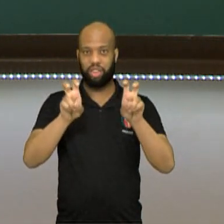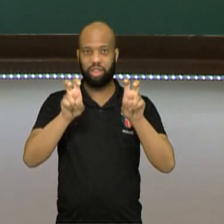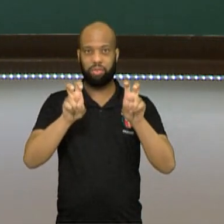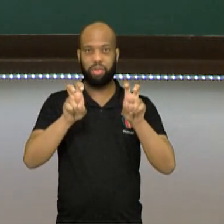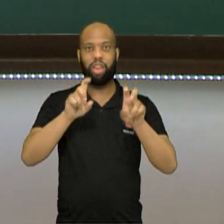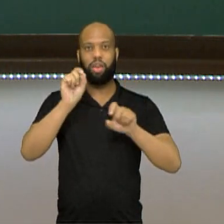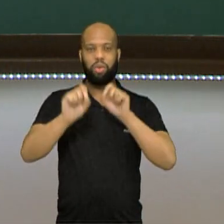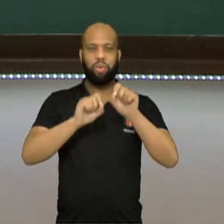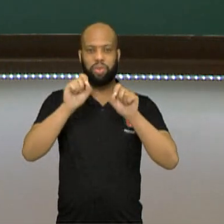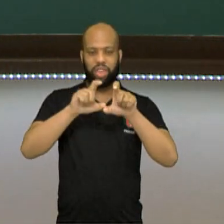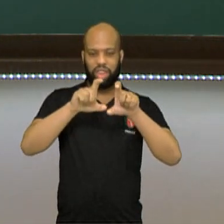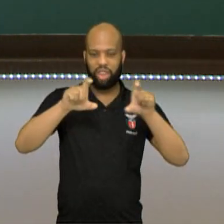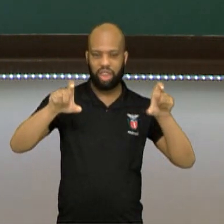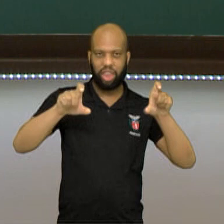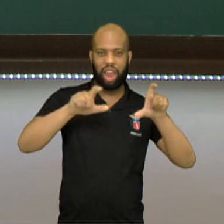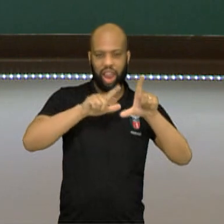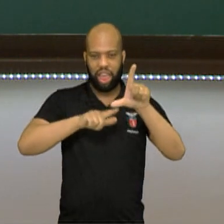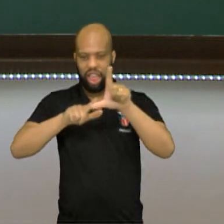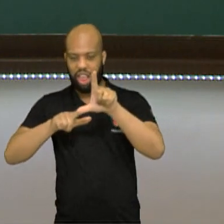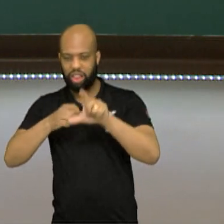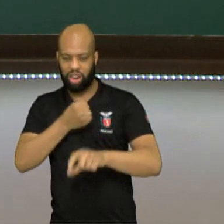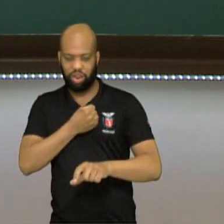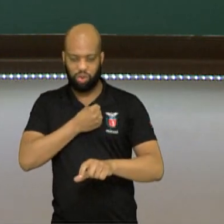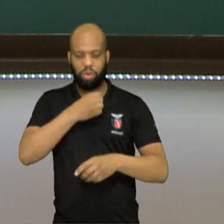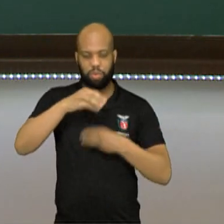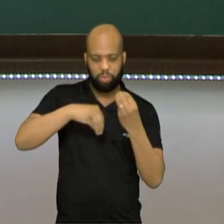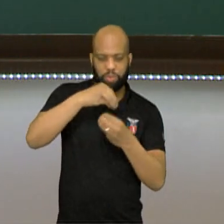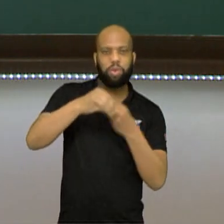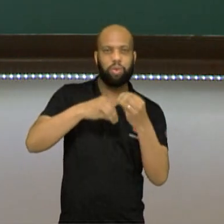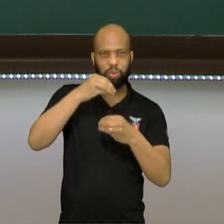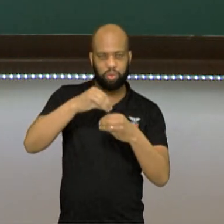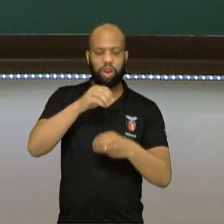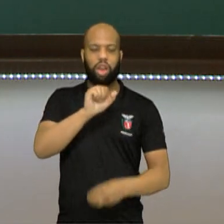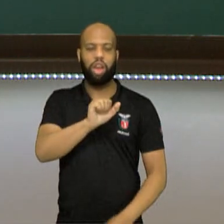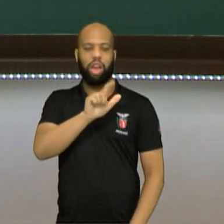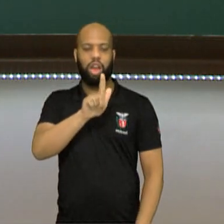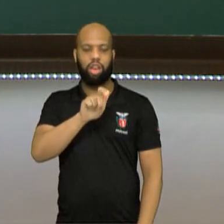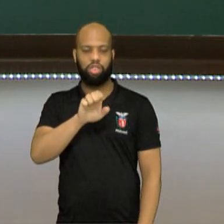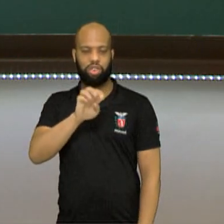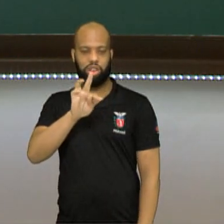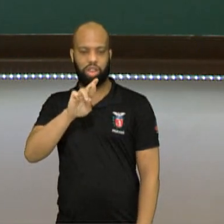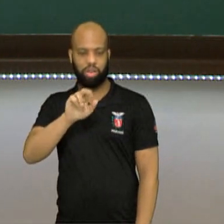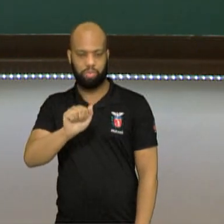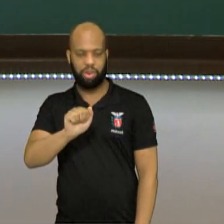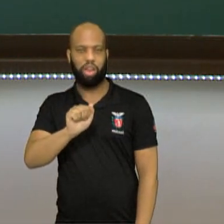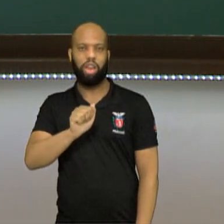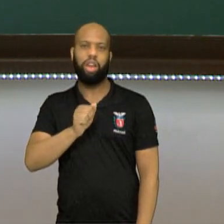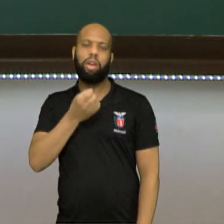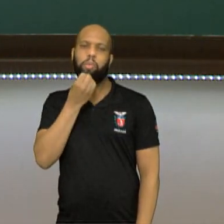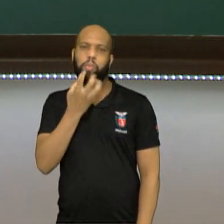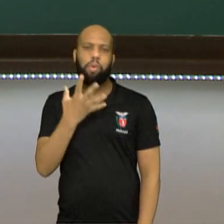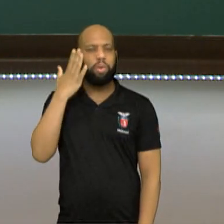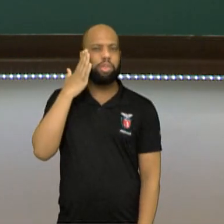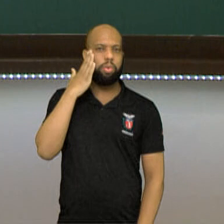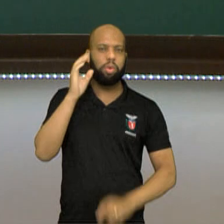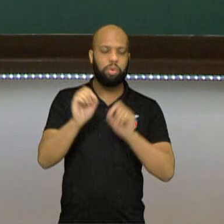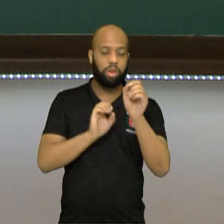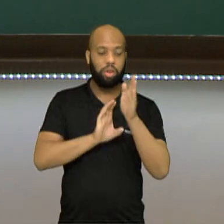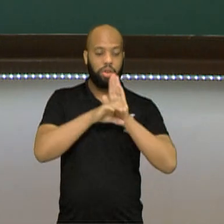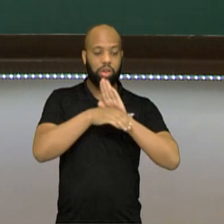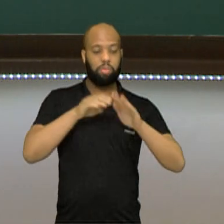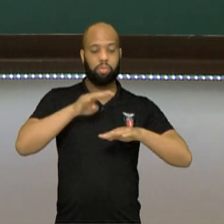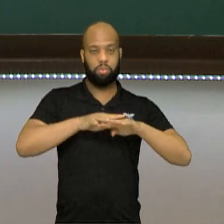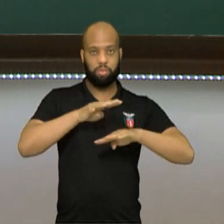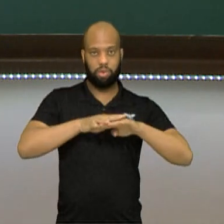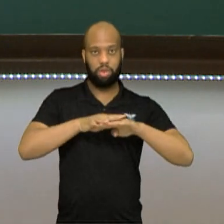a álgebra, sempre um pouquinho mais, né? Sempre um pouquinho mais é bom saber dos conceitos matemáticos, principalmente quando